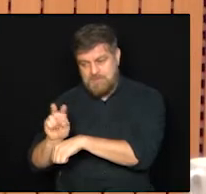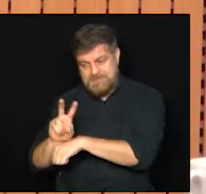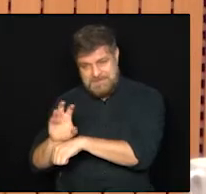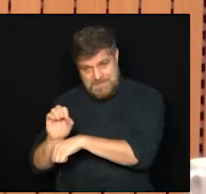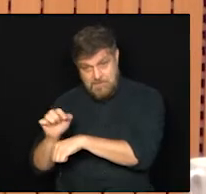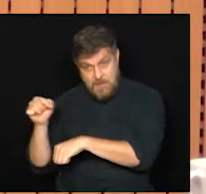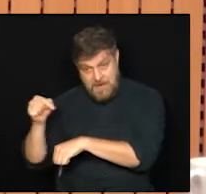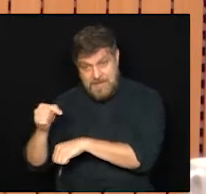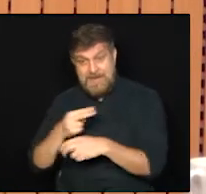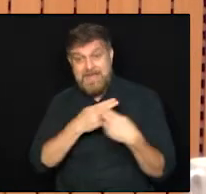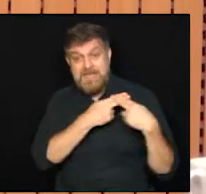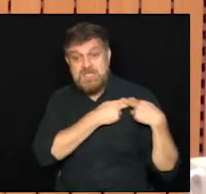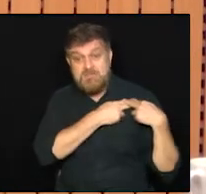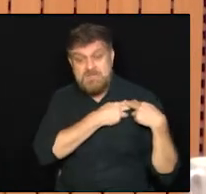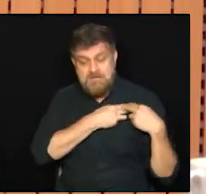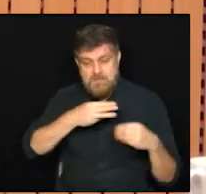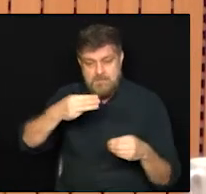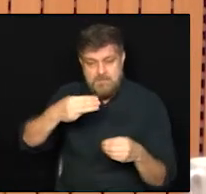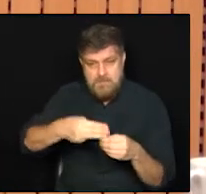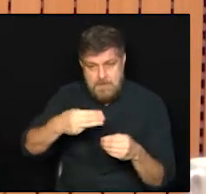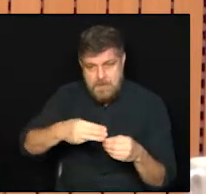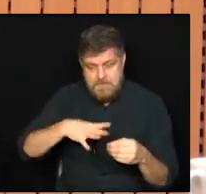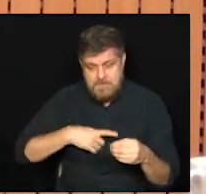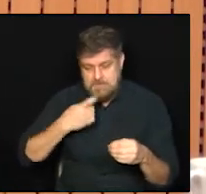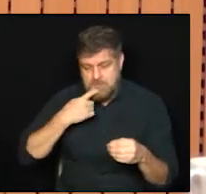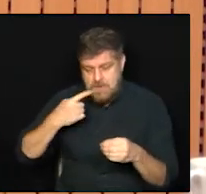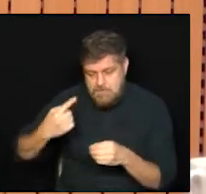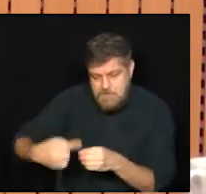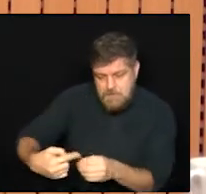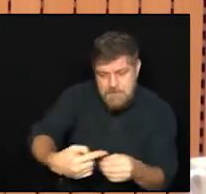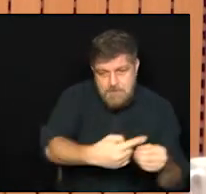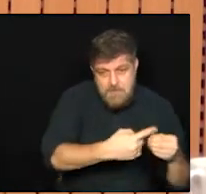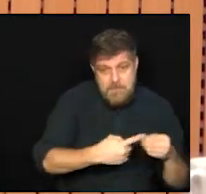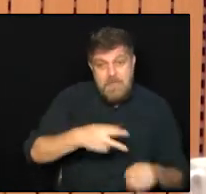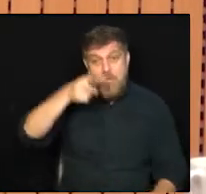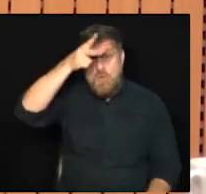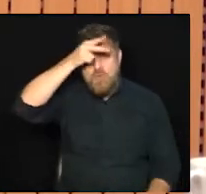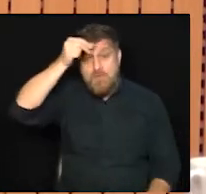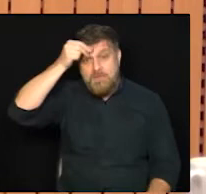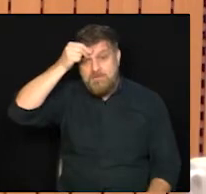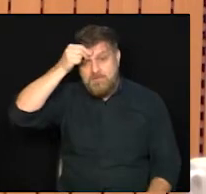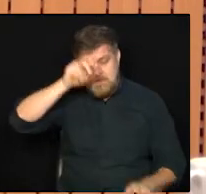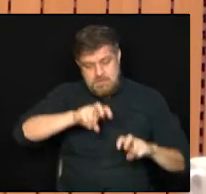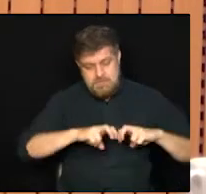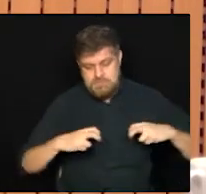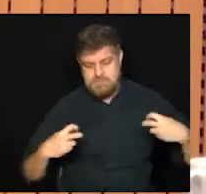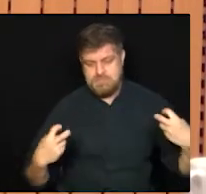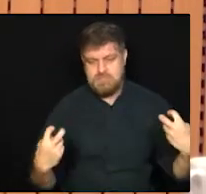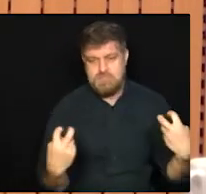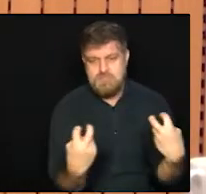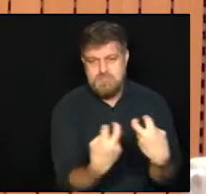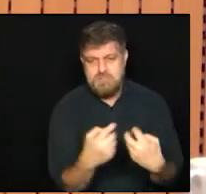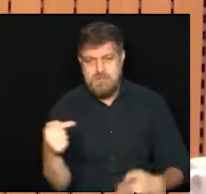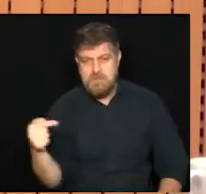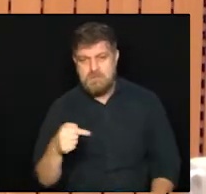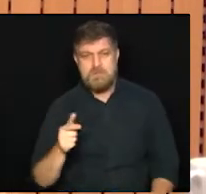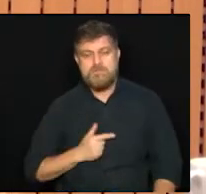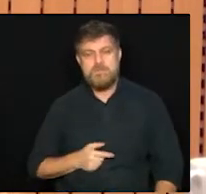região metropolitana de Campinas, que na última reunião os prefeitos da região deliberaram entrar no